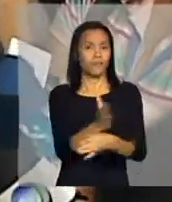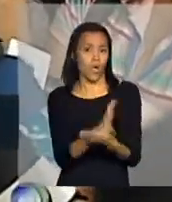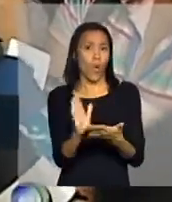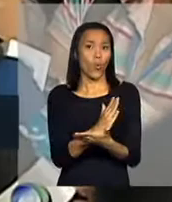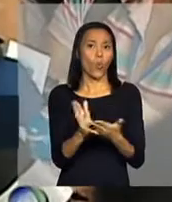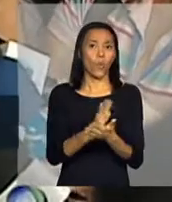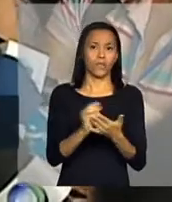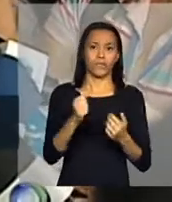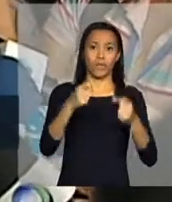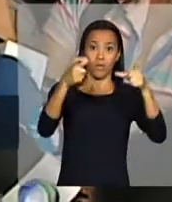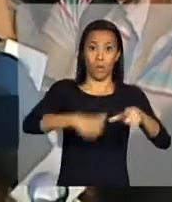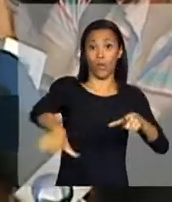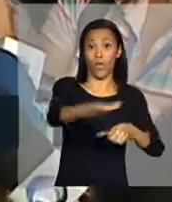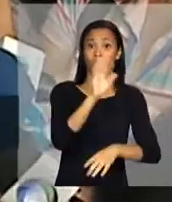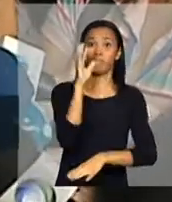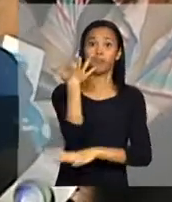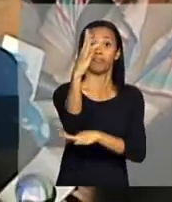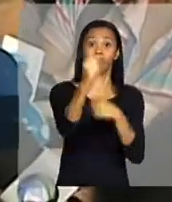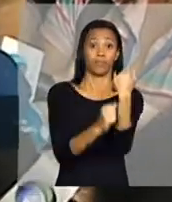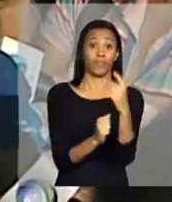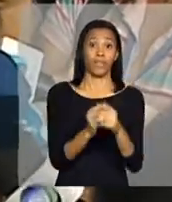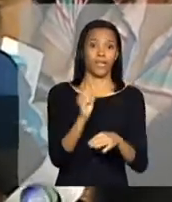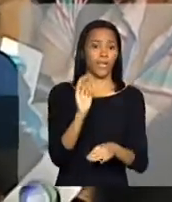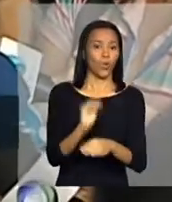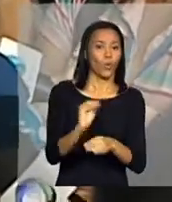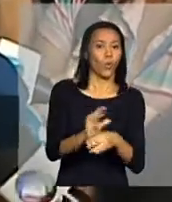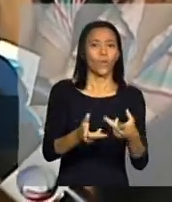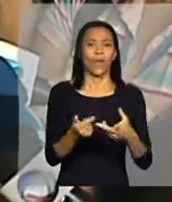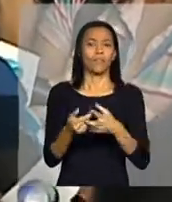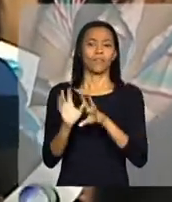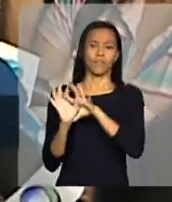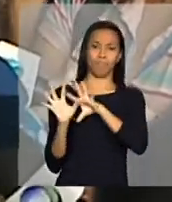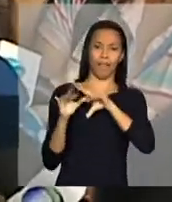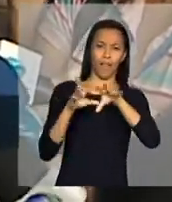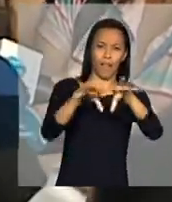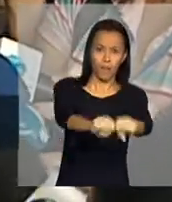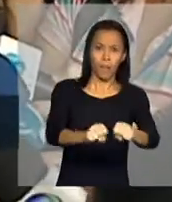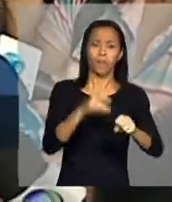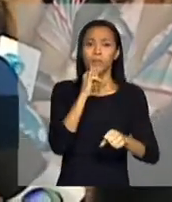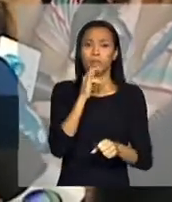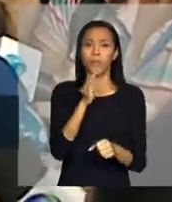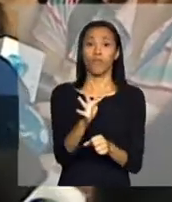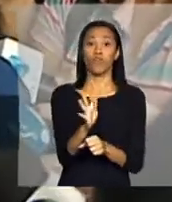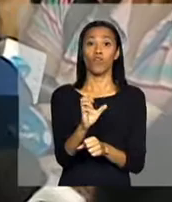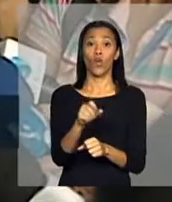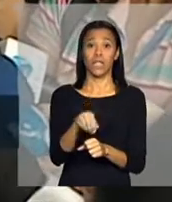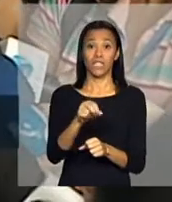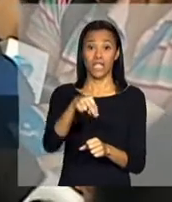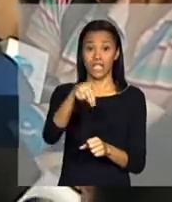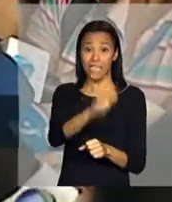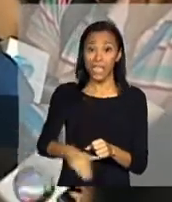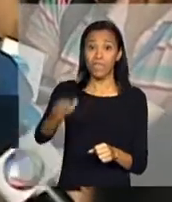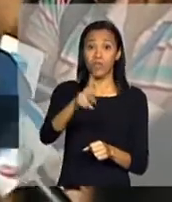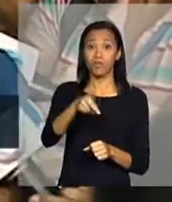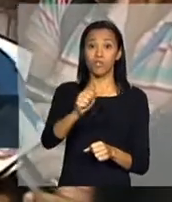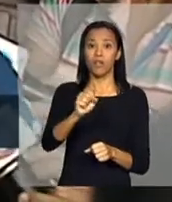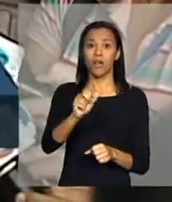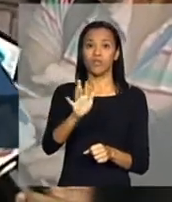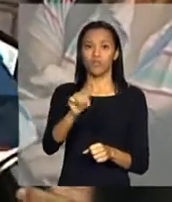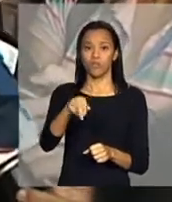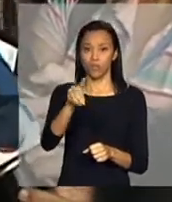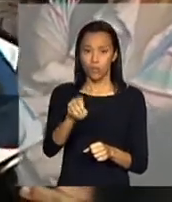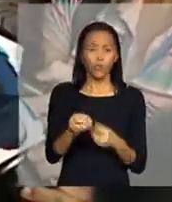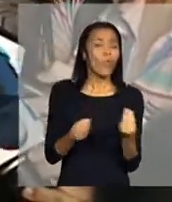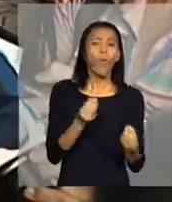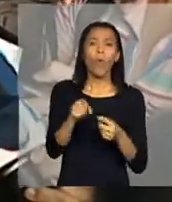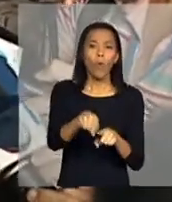proteção que estão ocupadas ou foram invadidas por indígenas que reivindicam direito. É o caso da Floresta Nacional de Passo Fundo. Como é que se resolve isso? Bom, a